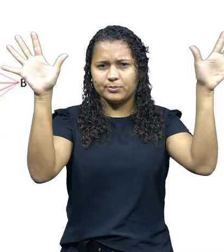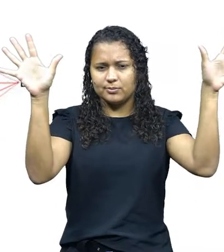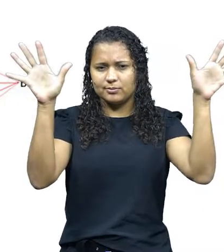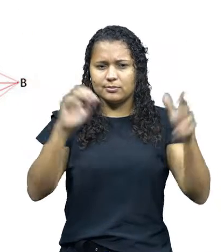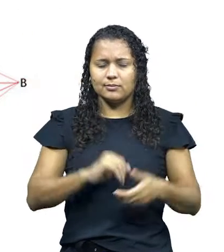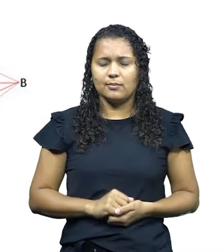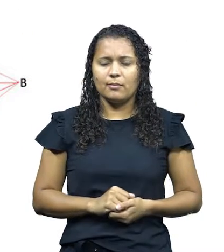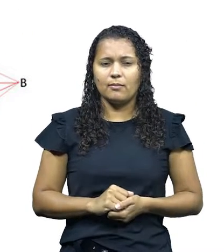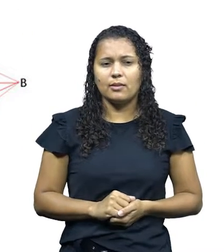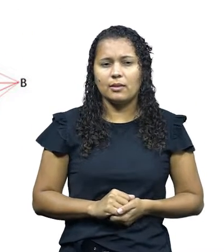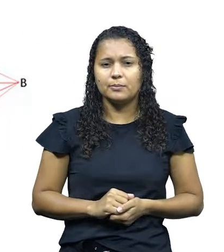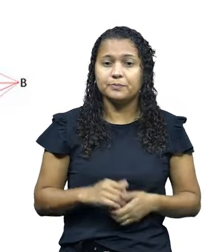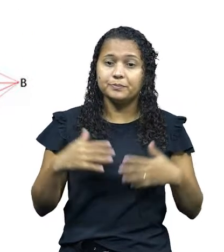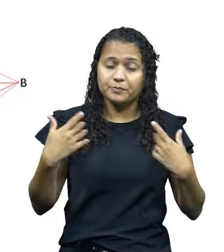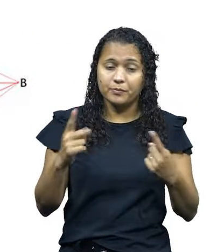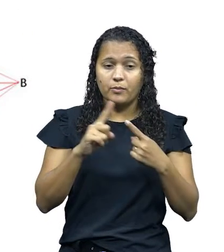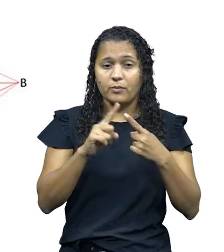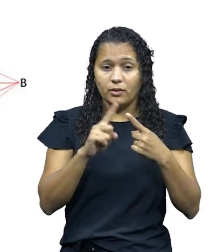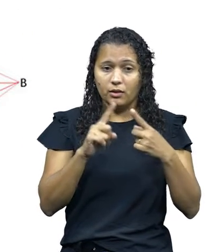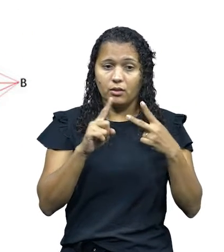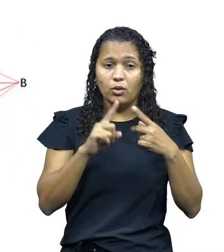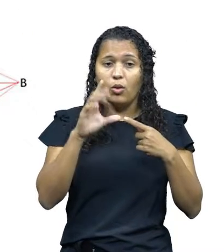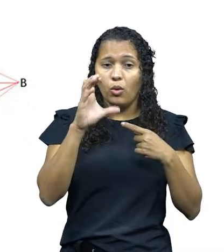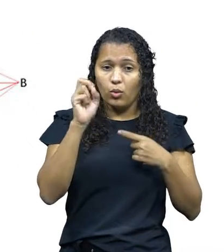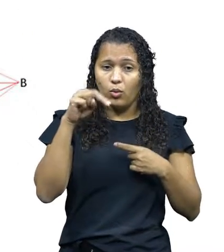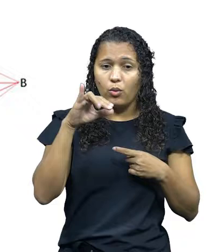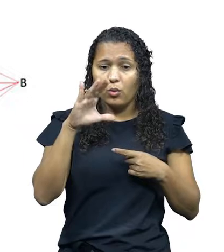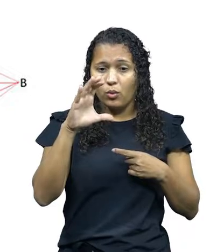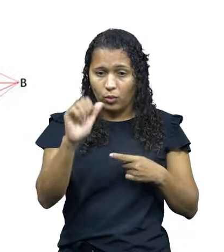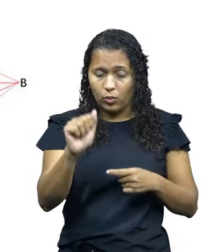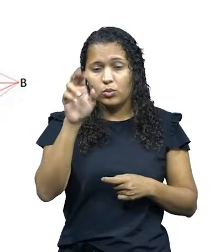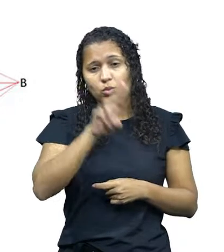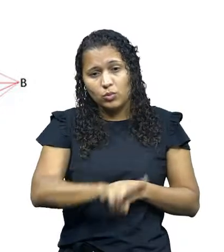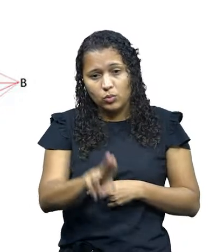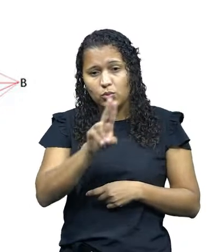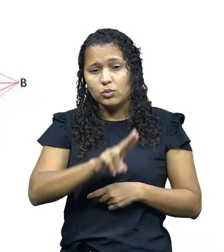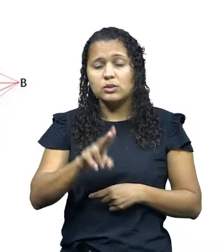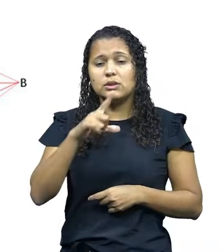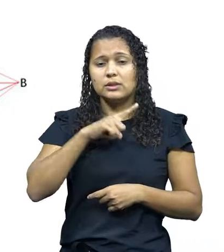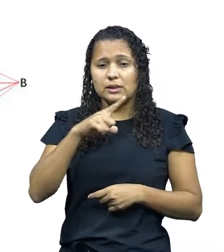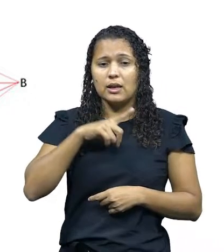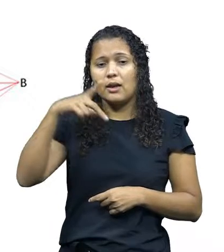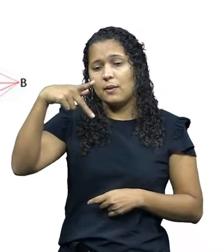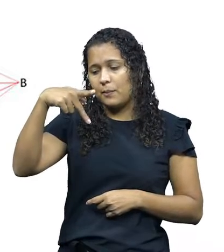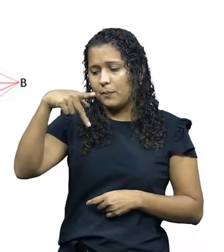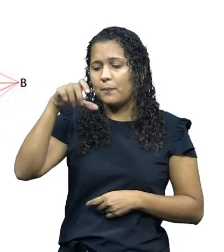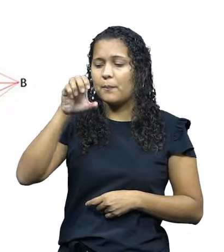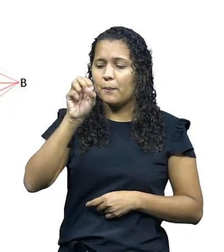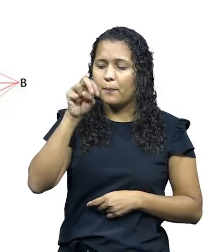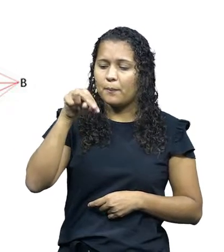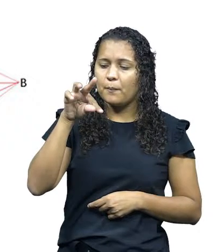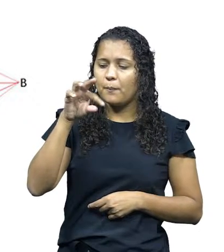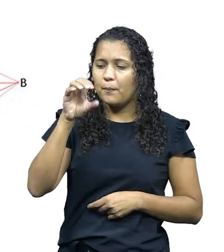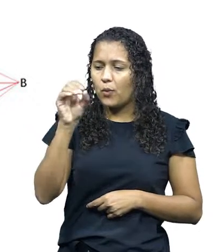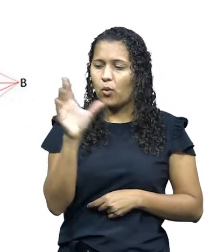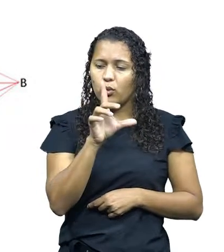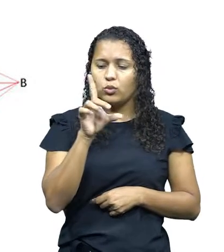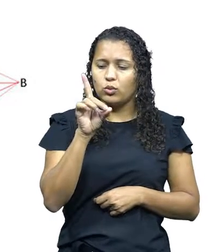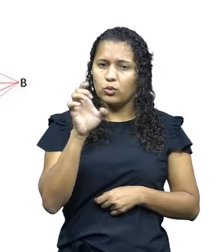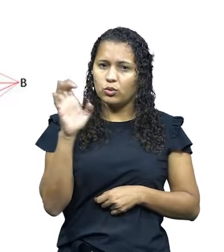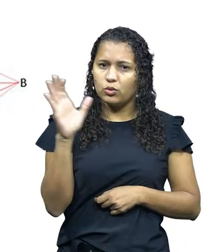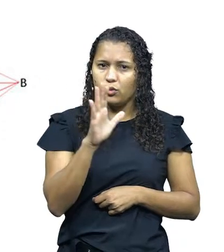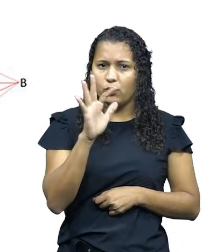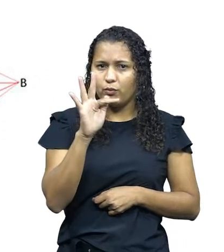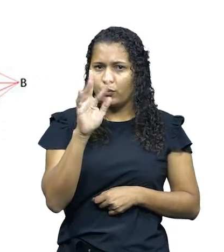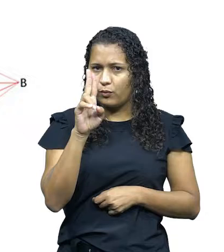Bom, na perspectiva em projeção cônica, o uso de ponto de fuga, a gente utiliza um ponto de fuga, que ele é localizado na linha